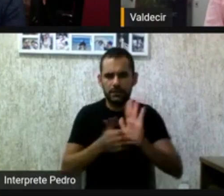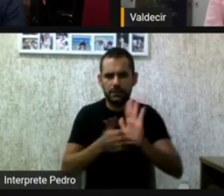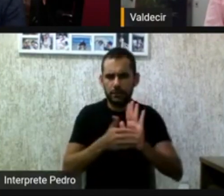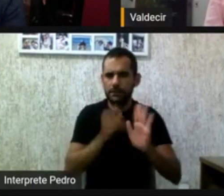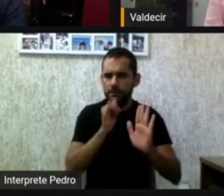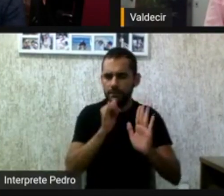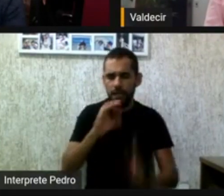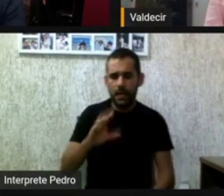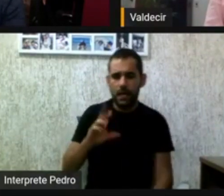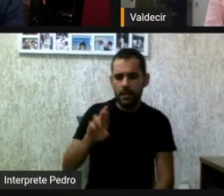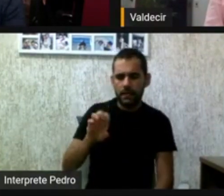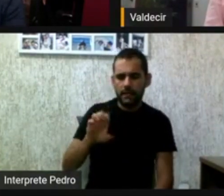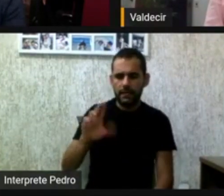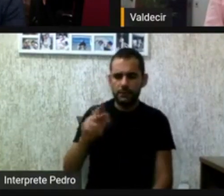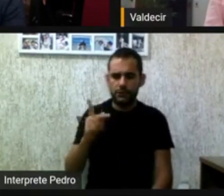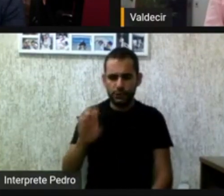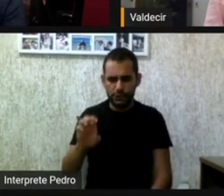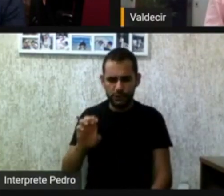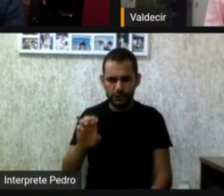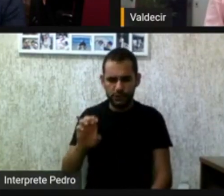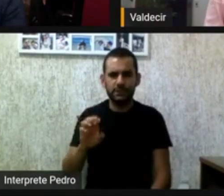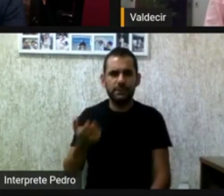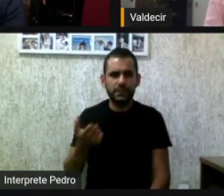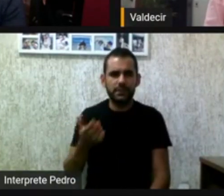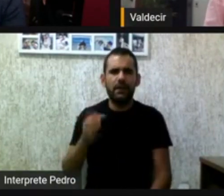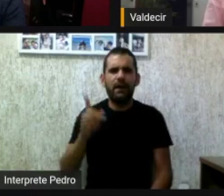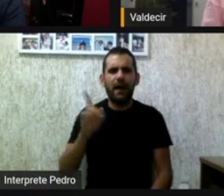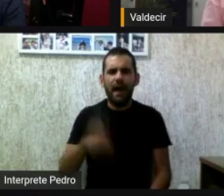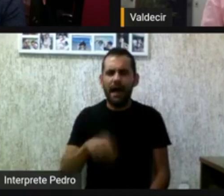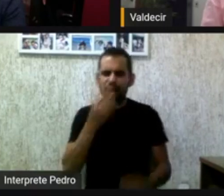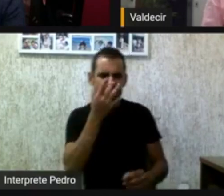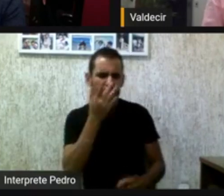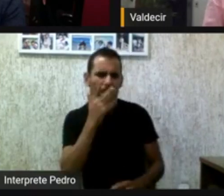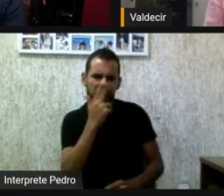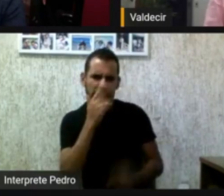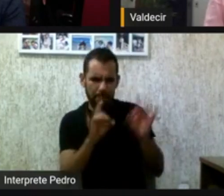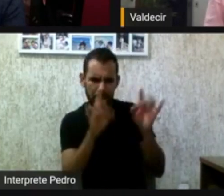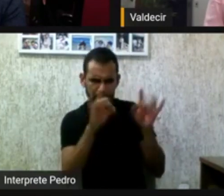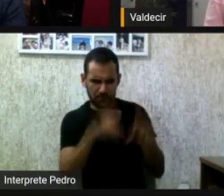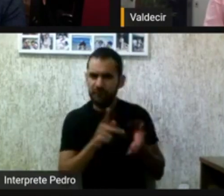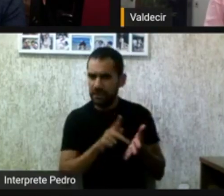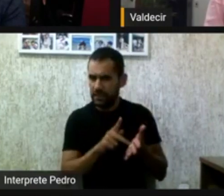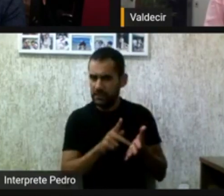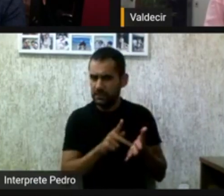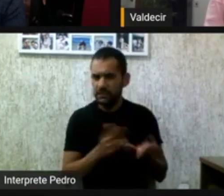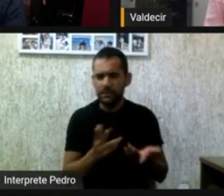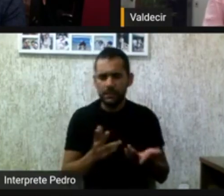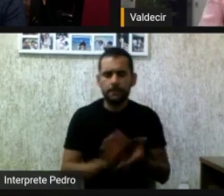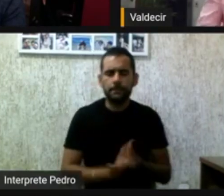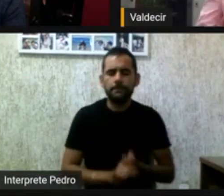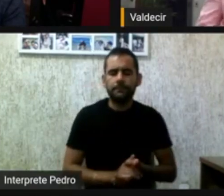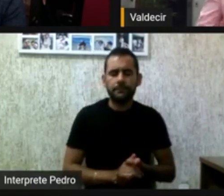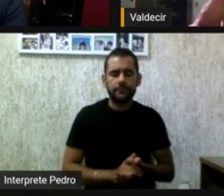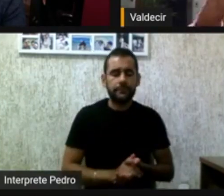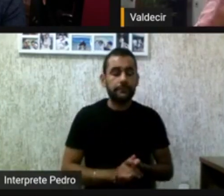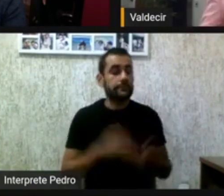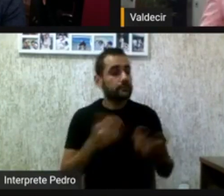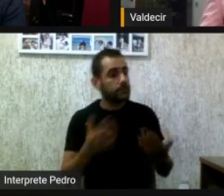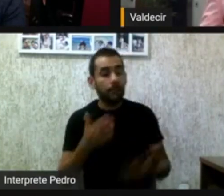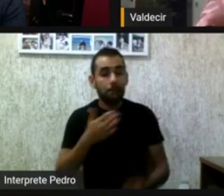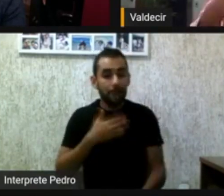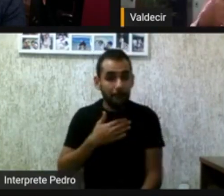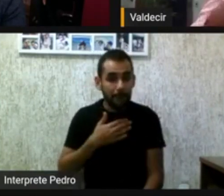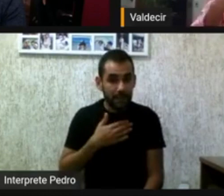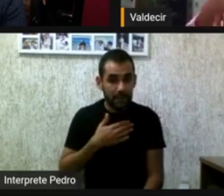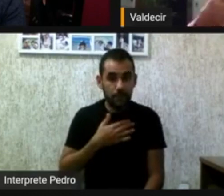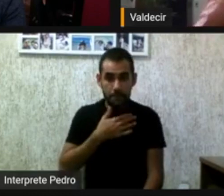que estão abandonadas serão revitalizadas? Adriano, com certeza, sabe? Para mim, eu tenho que ver por quê,